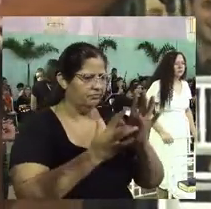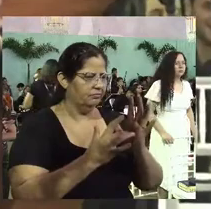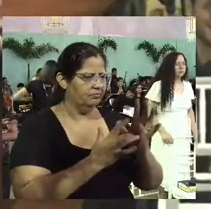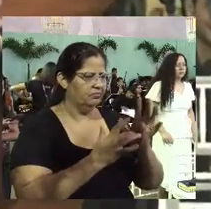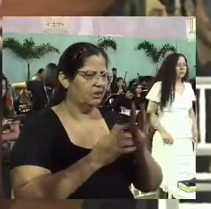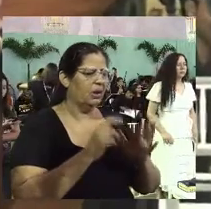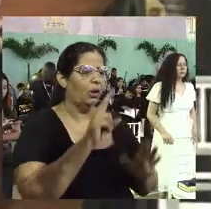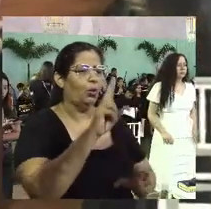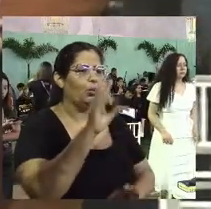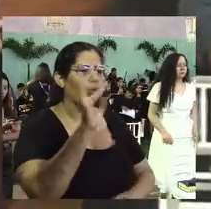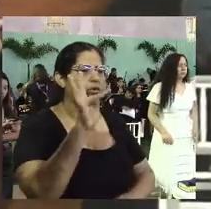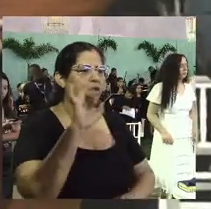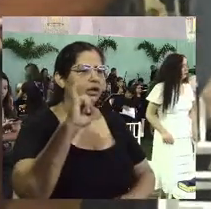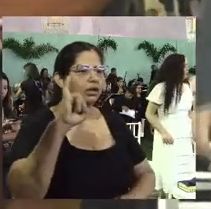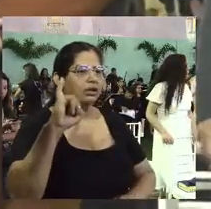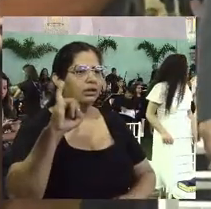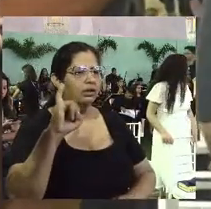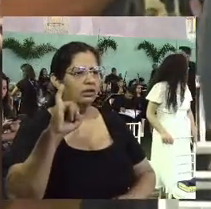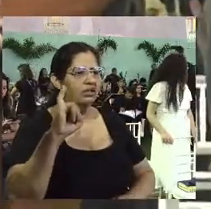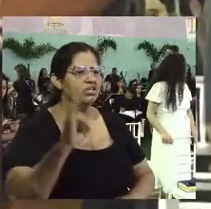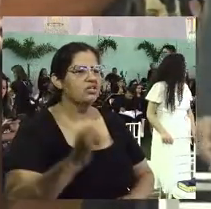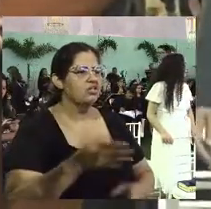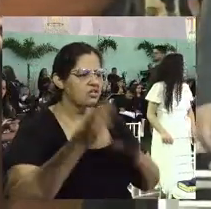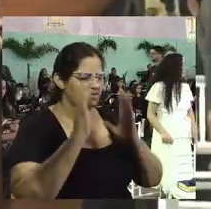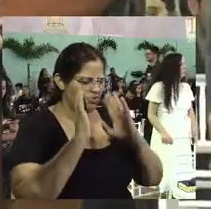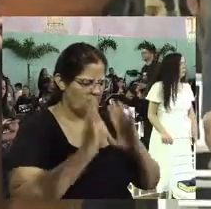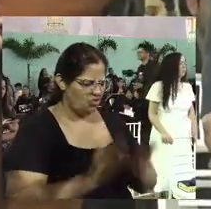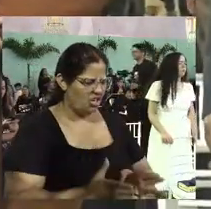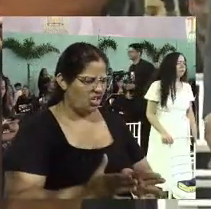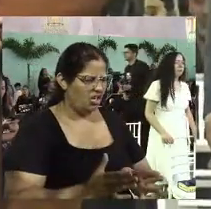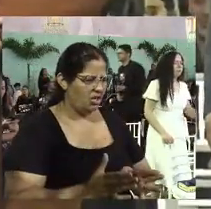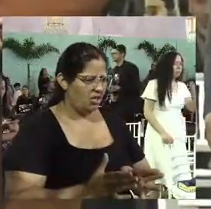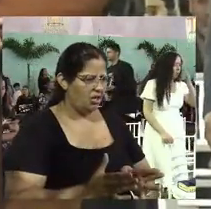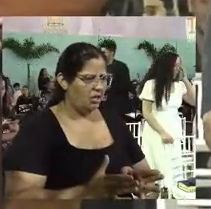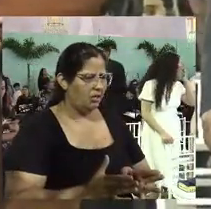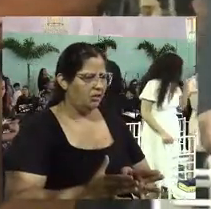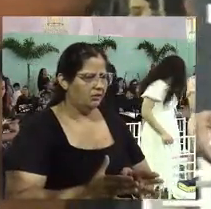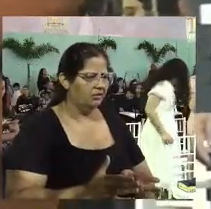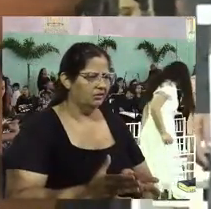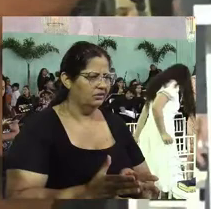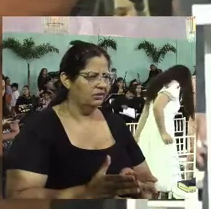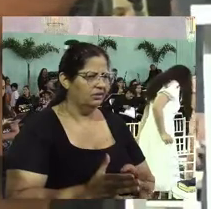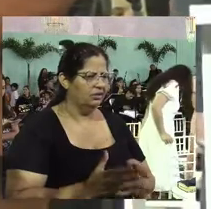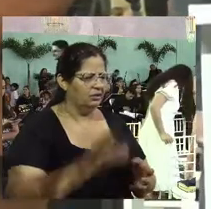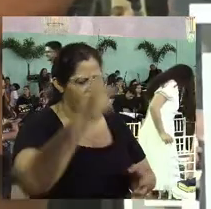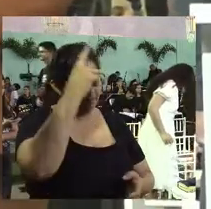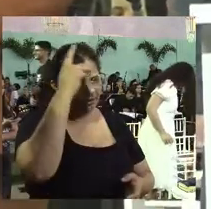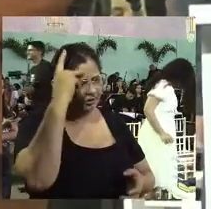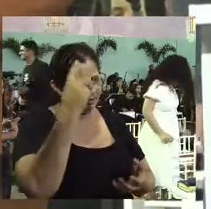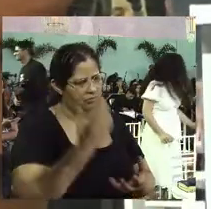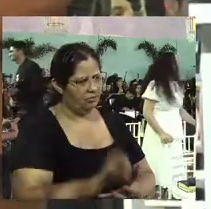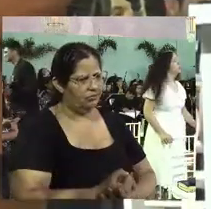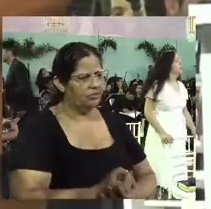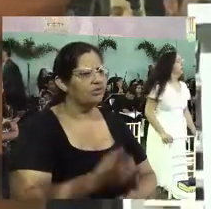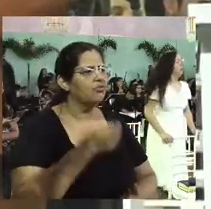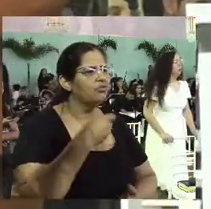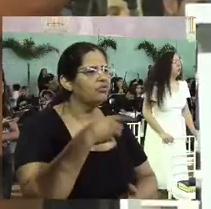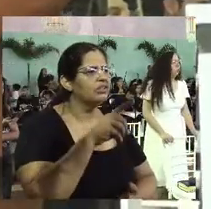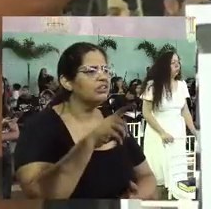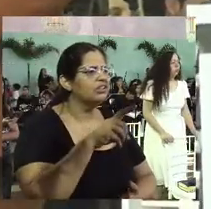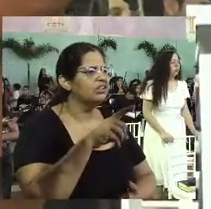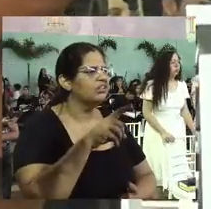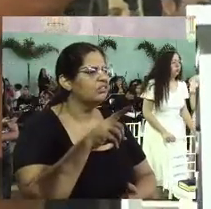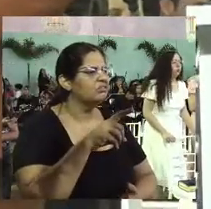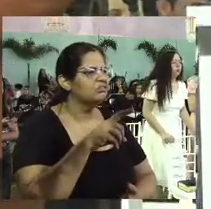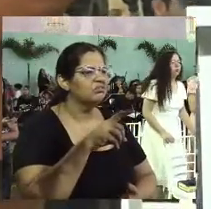na UTI Eu já ganhei pela graça Deus muita gente entubado dentro de UTI e você que tá aí